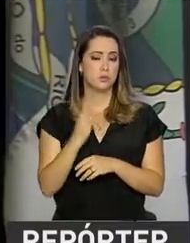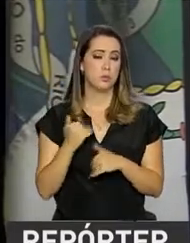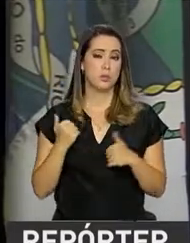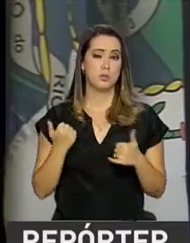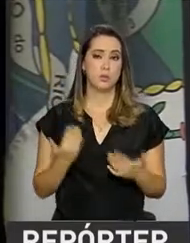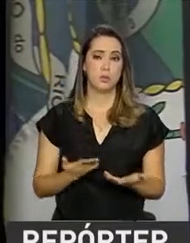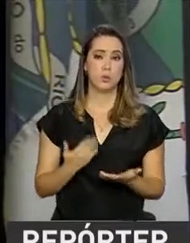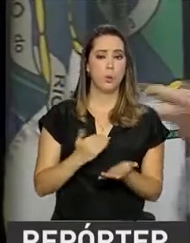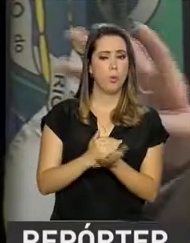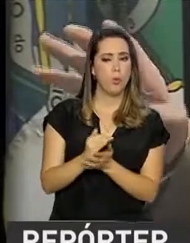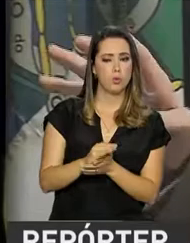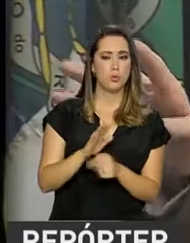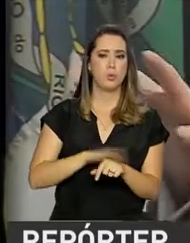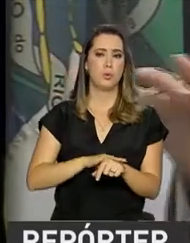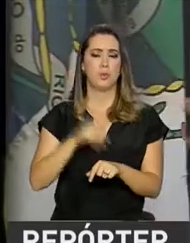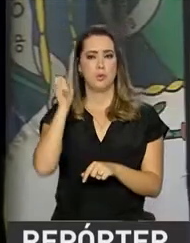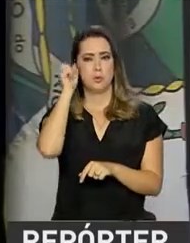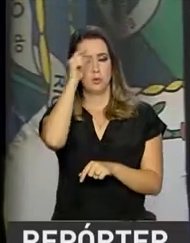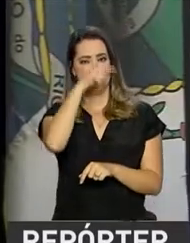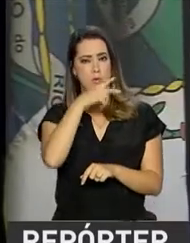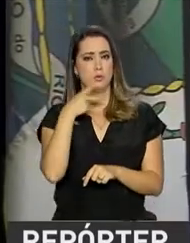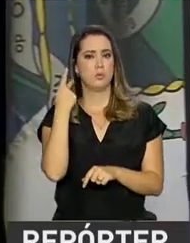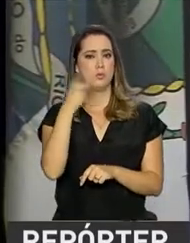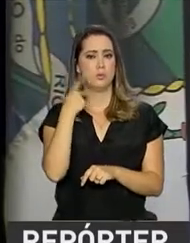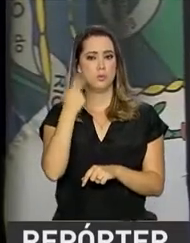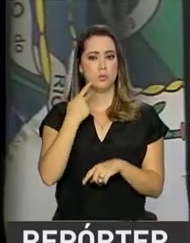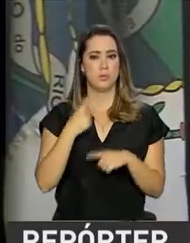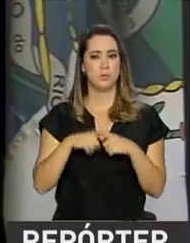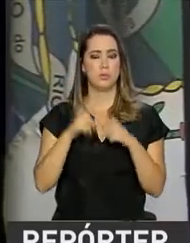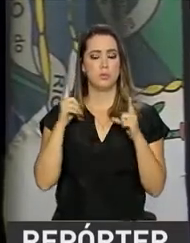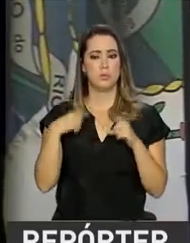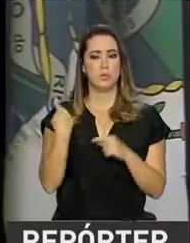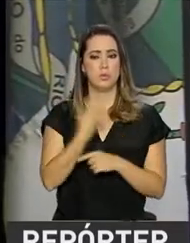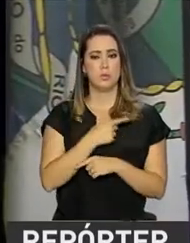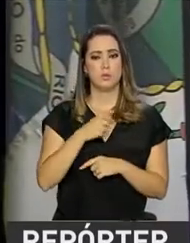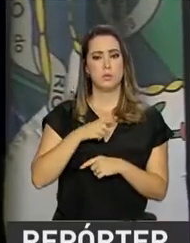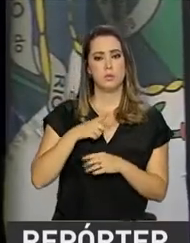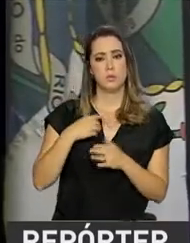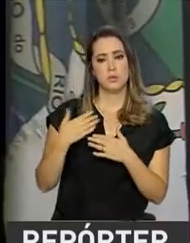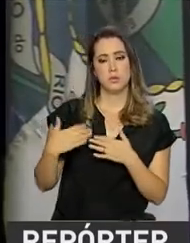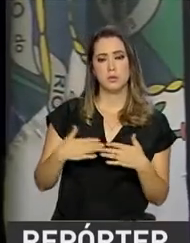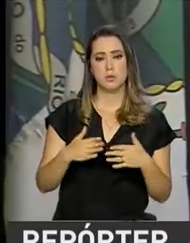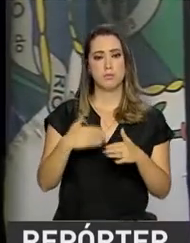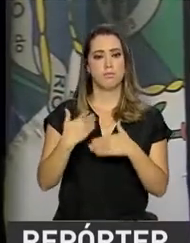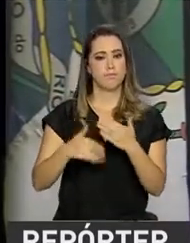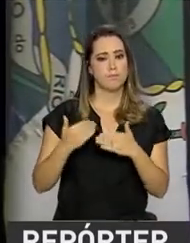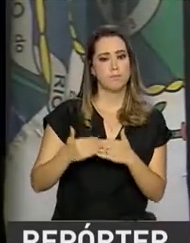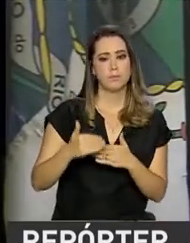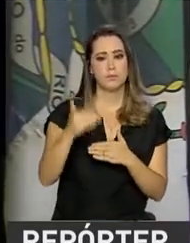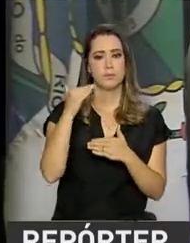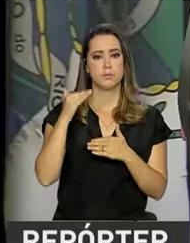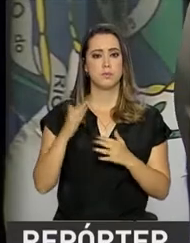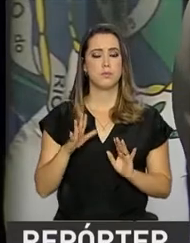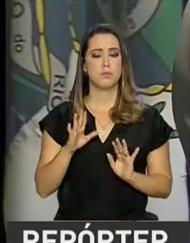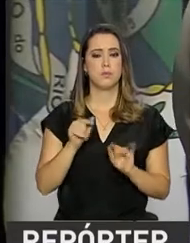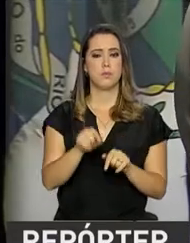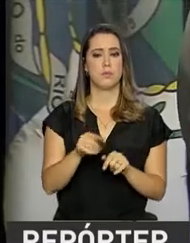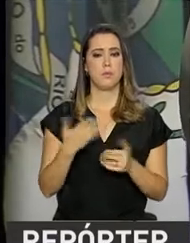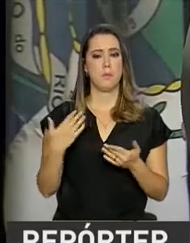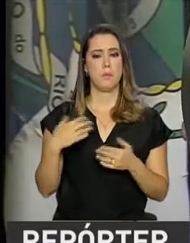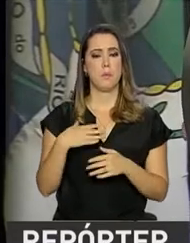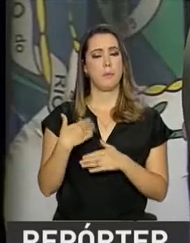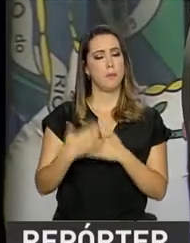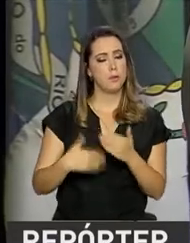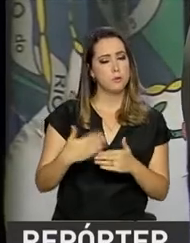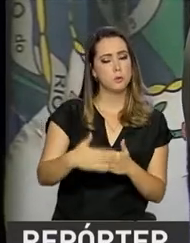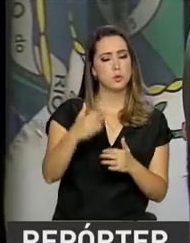continuar no momento difícil também sobre o foco político mas nós temos que seguir adiante e seguir adiante significa